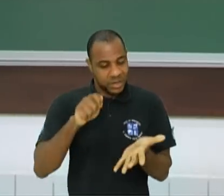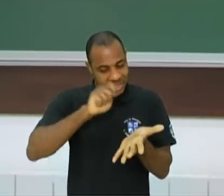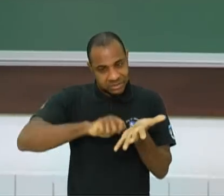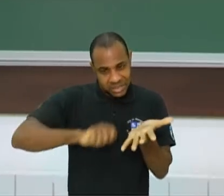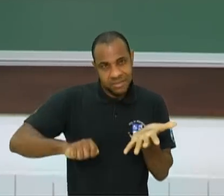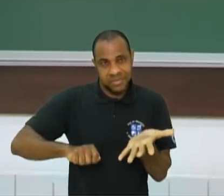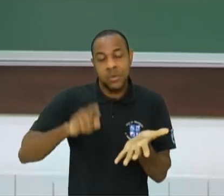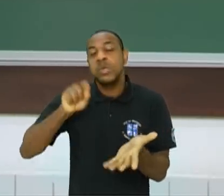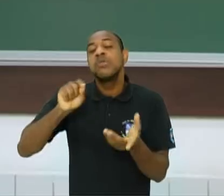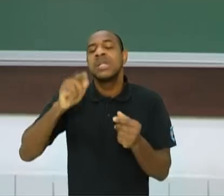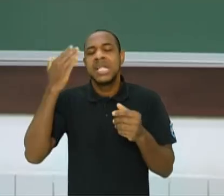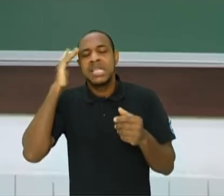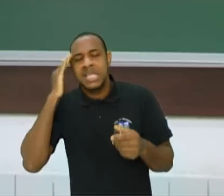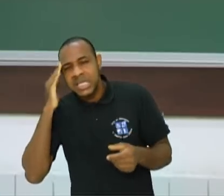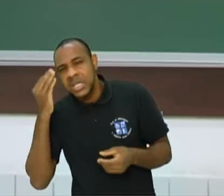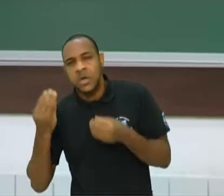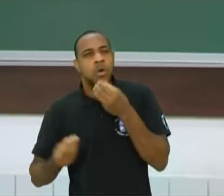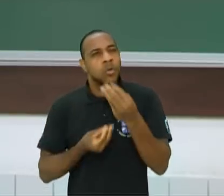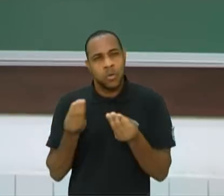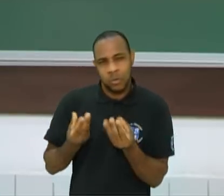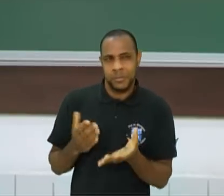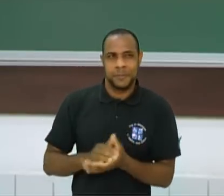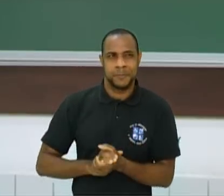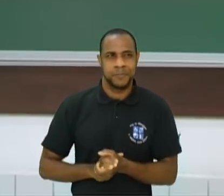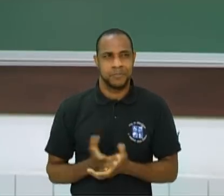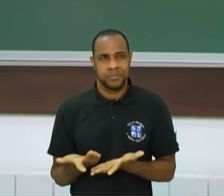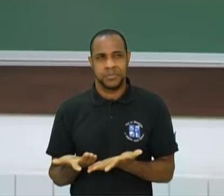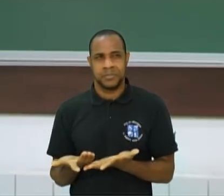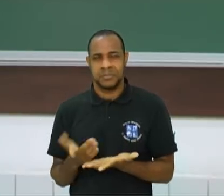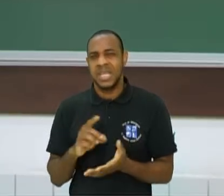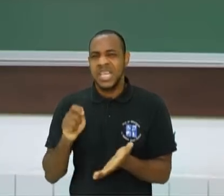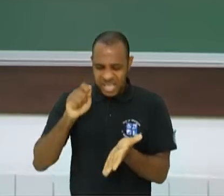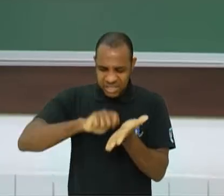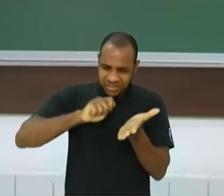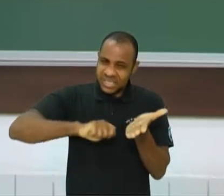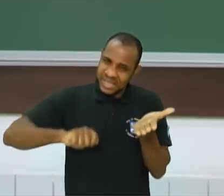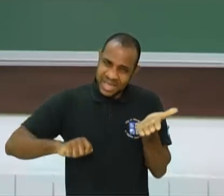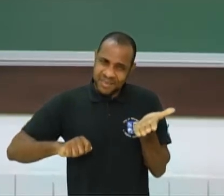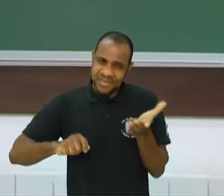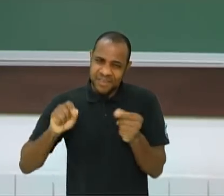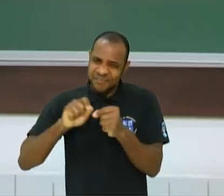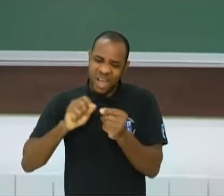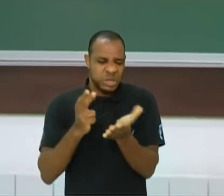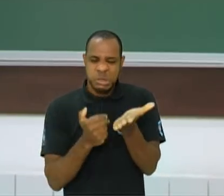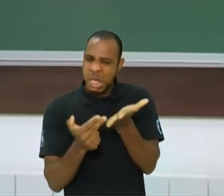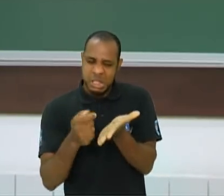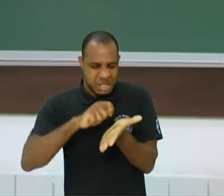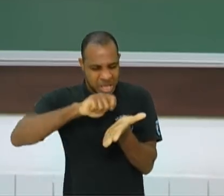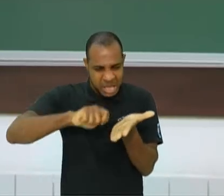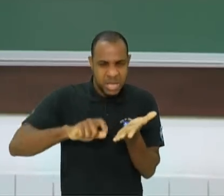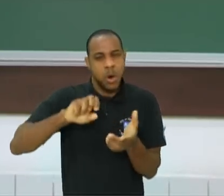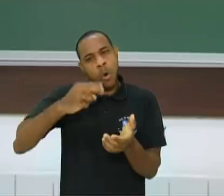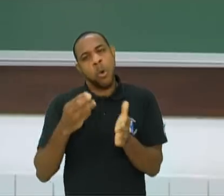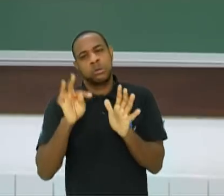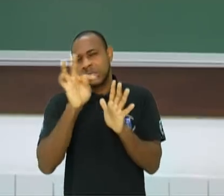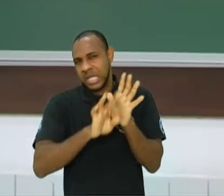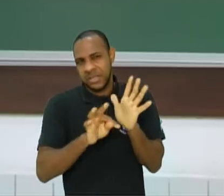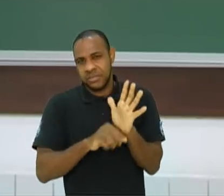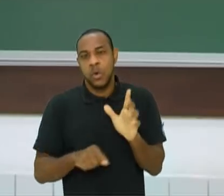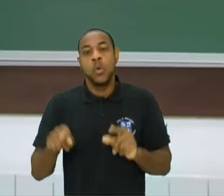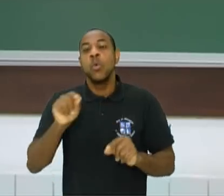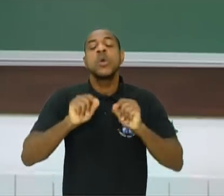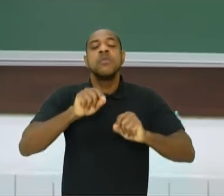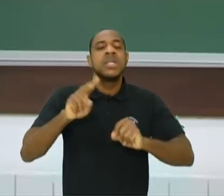né? Conseguiu descobrir quem ela era. Então, escreve aí, né, faz um desenho ou um texto contando o que